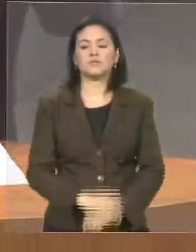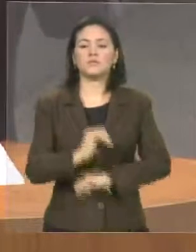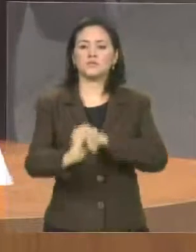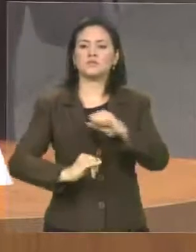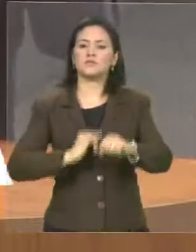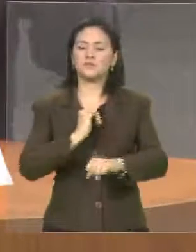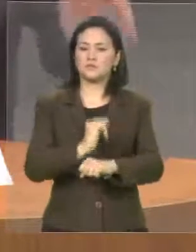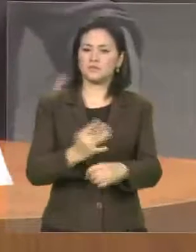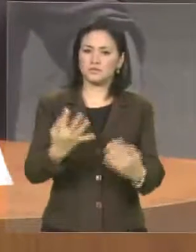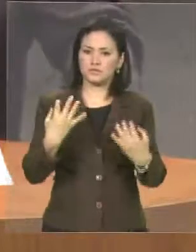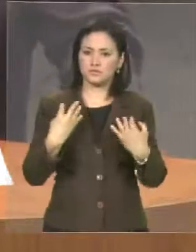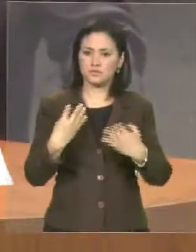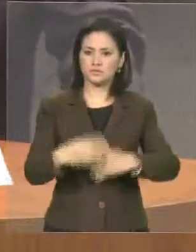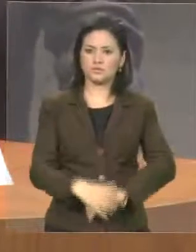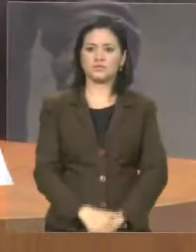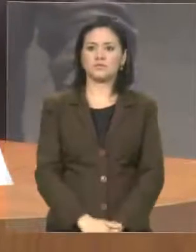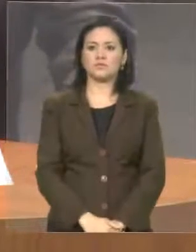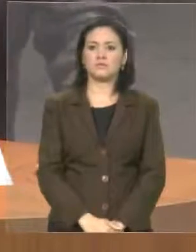internautas,